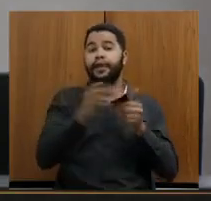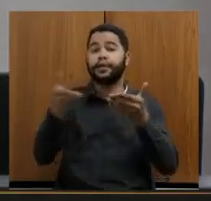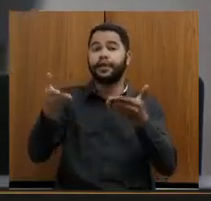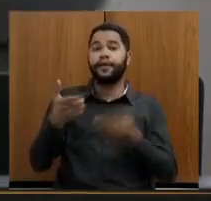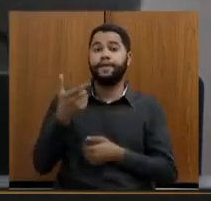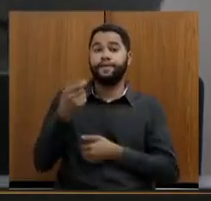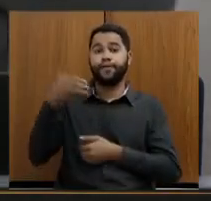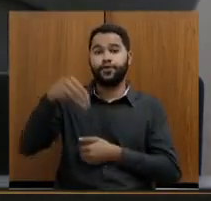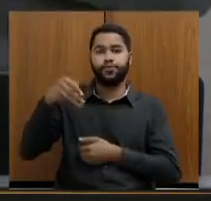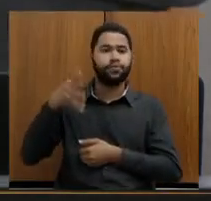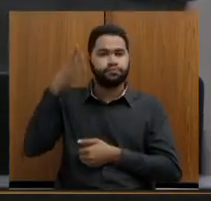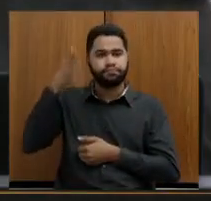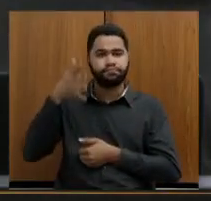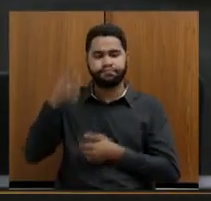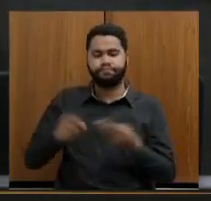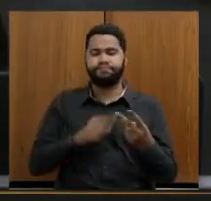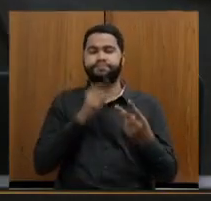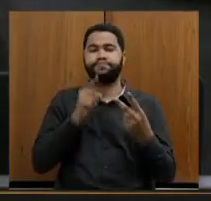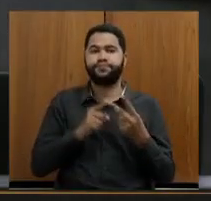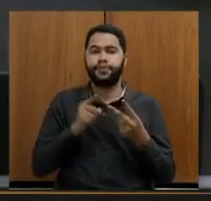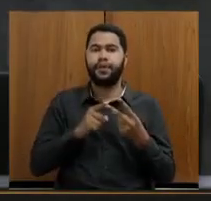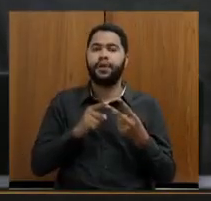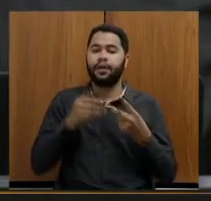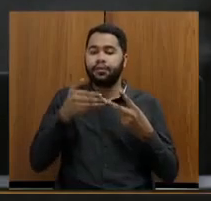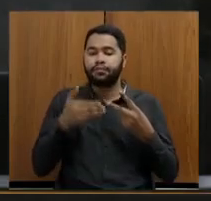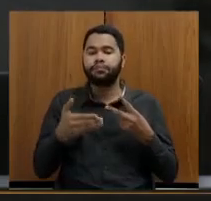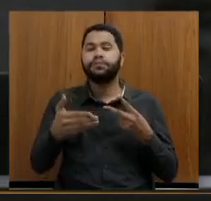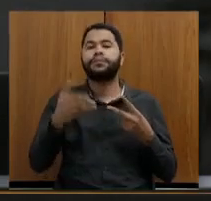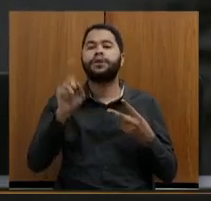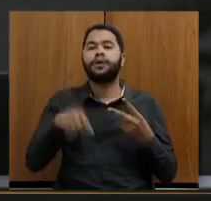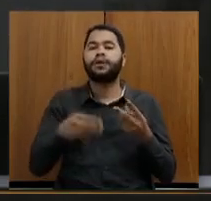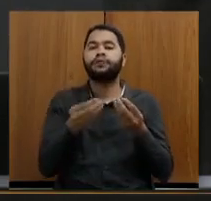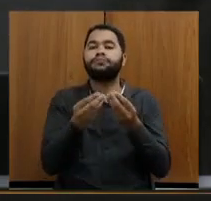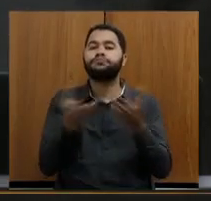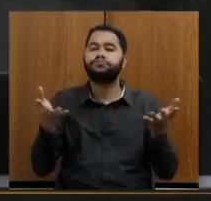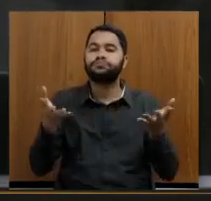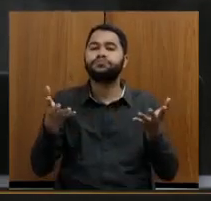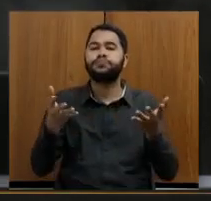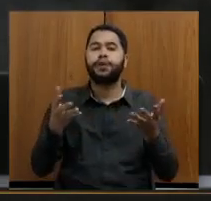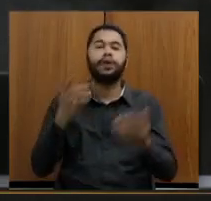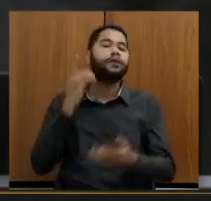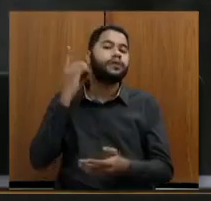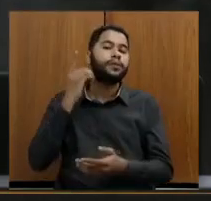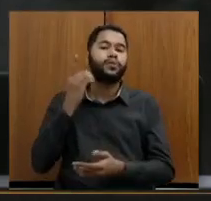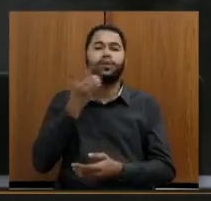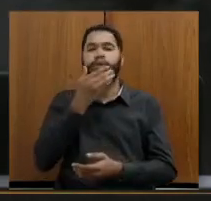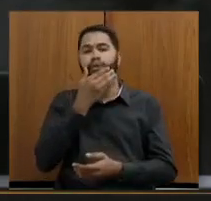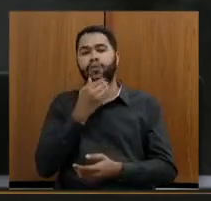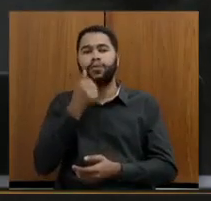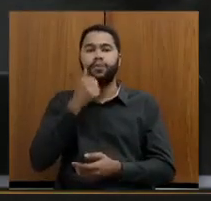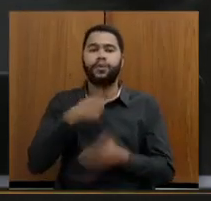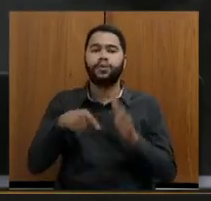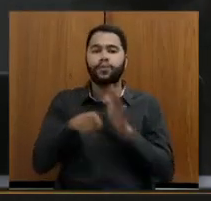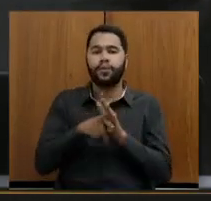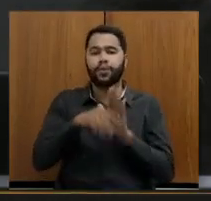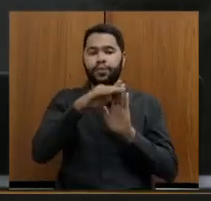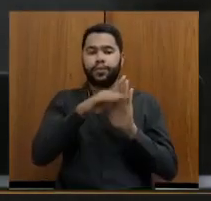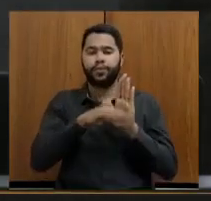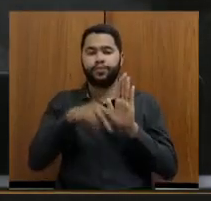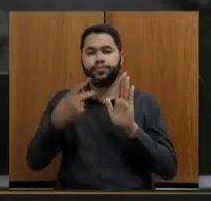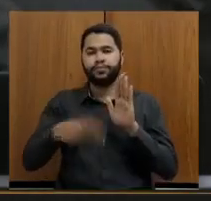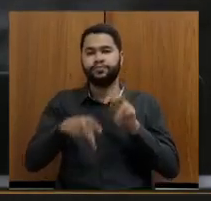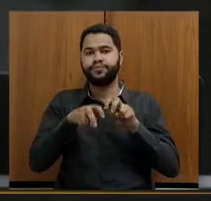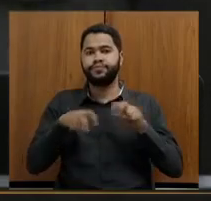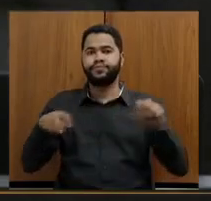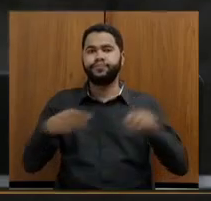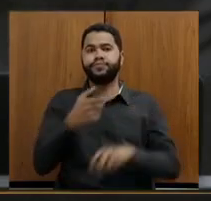disporá de até 20 minutos para sua exposição dois na sequência será concedida a palavra as deputadas e os deputados dos termos da deliberação da mesa